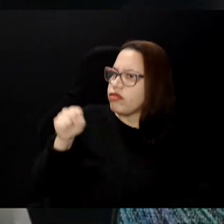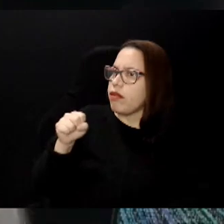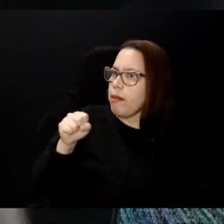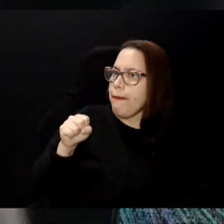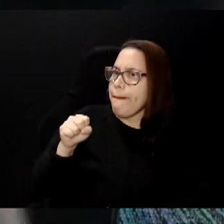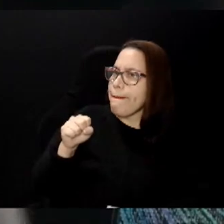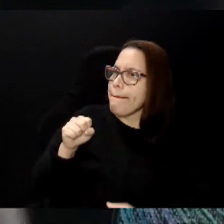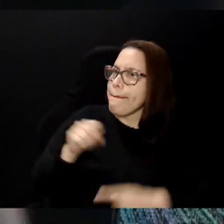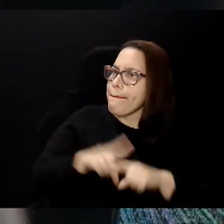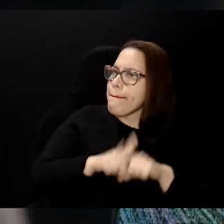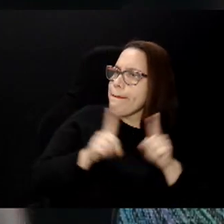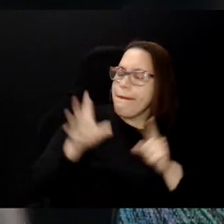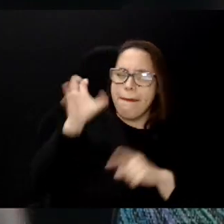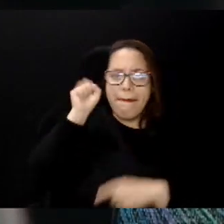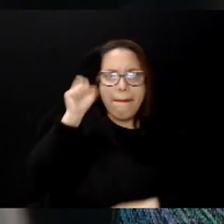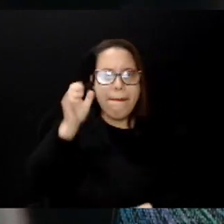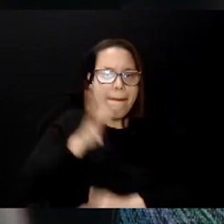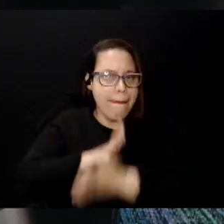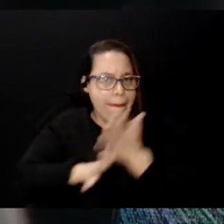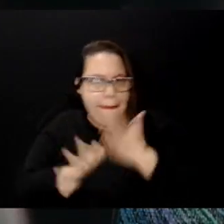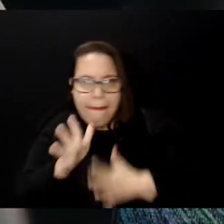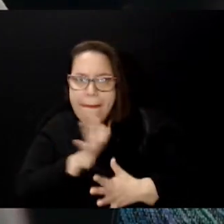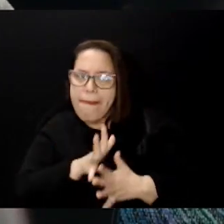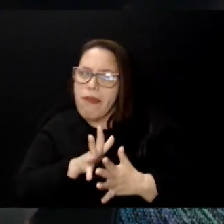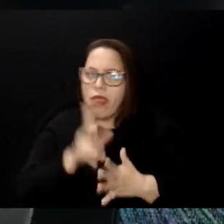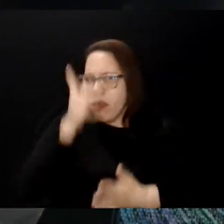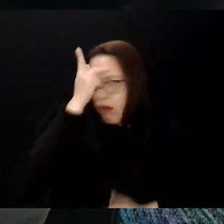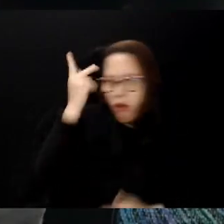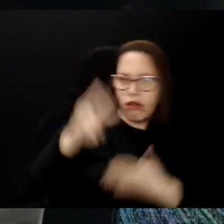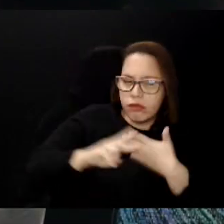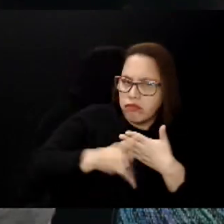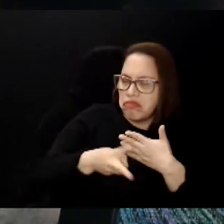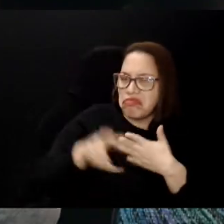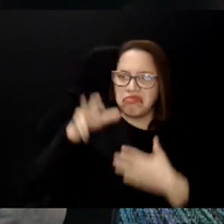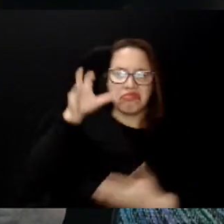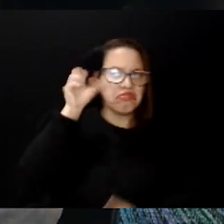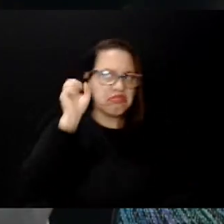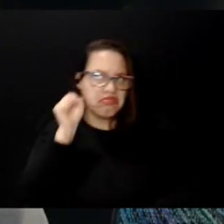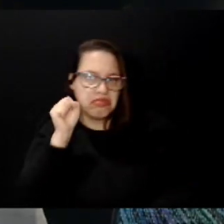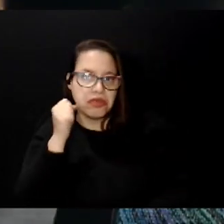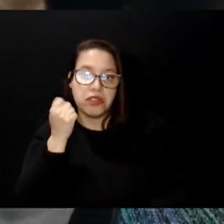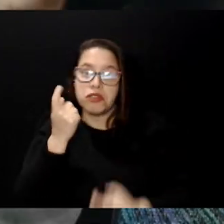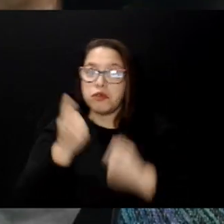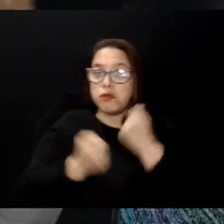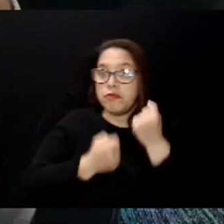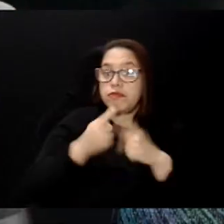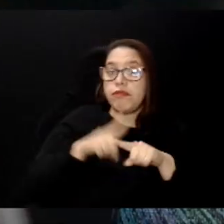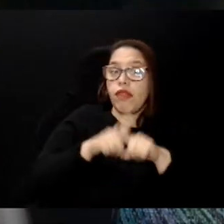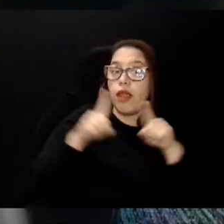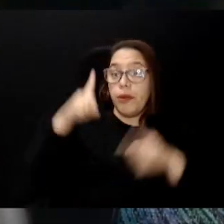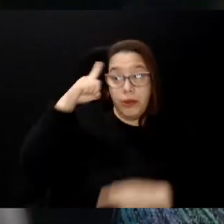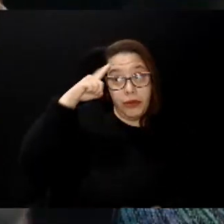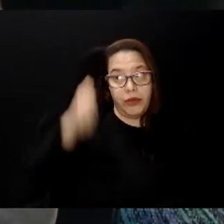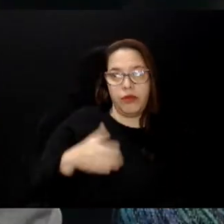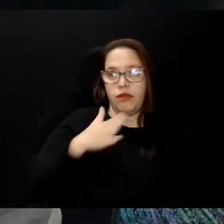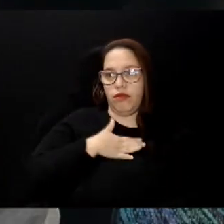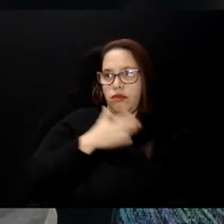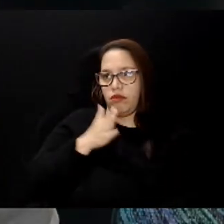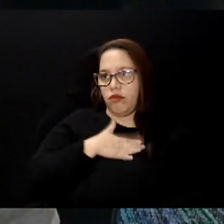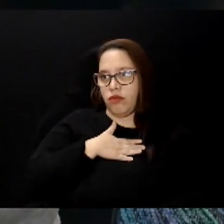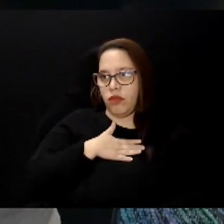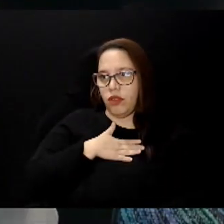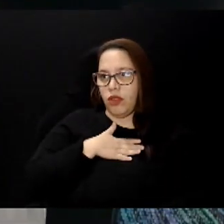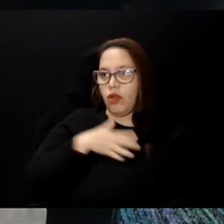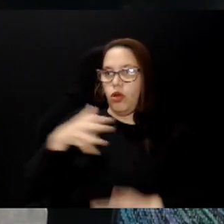pessoas envolvidas, ouço as pessoas impactadas, ouço as pessoas que por algum... Mas a decisão final é minha. Eu capto informações de todo